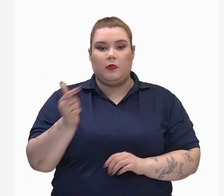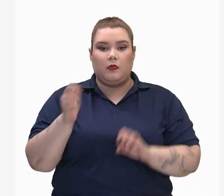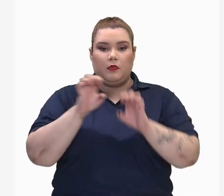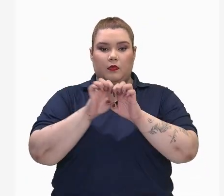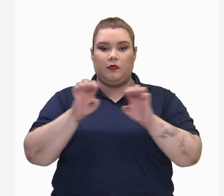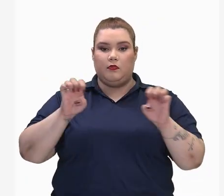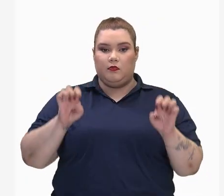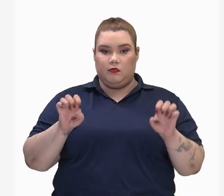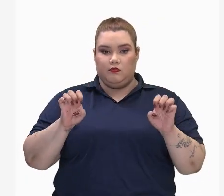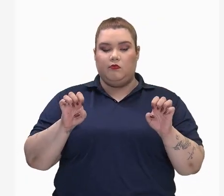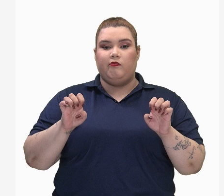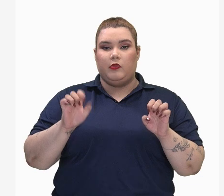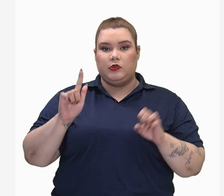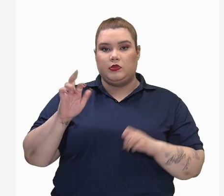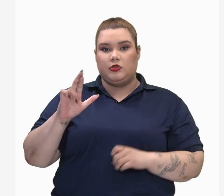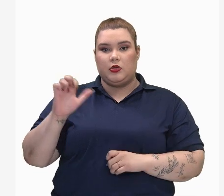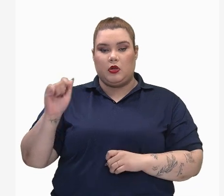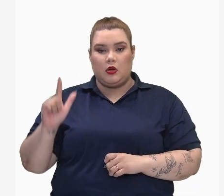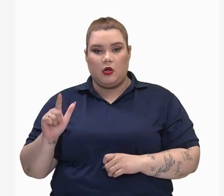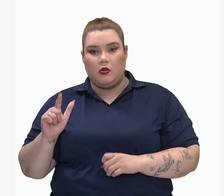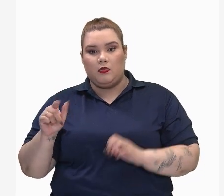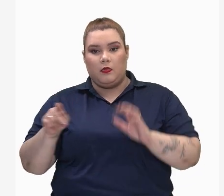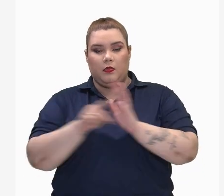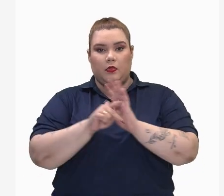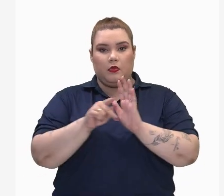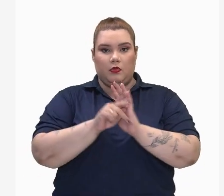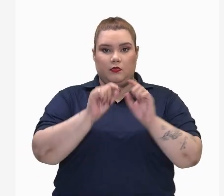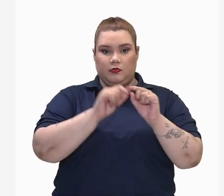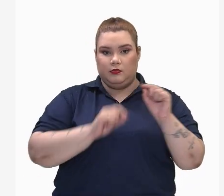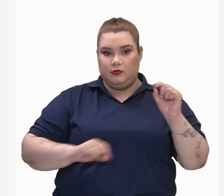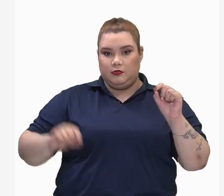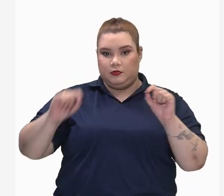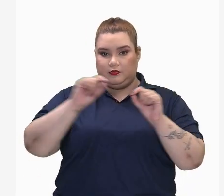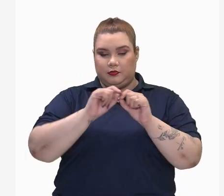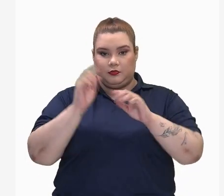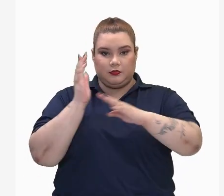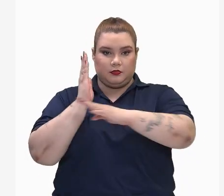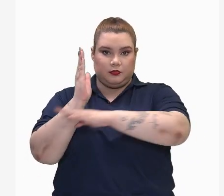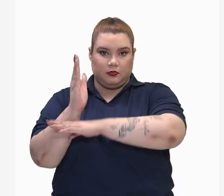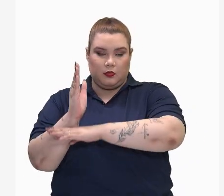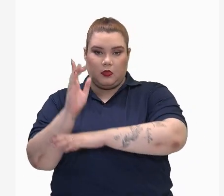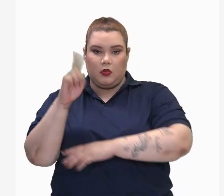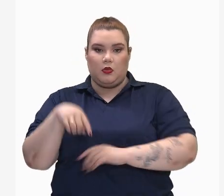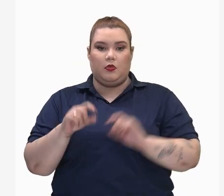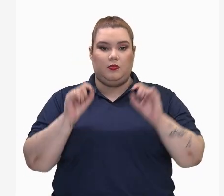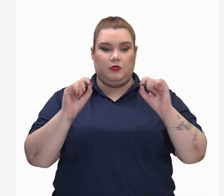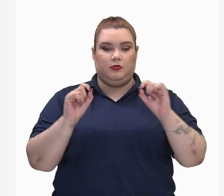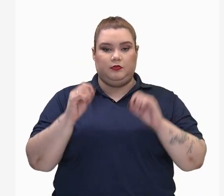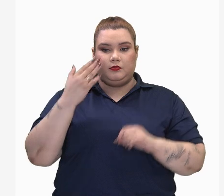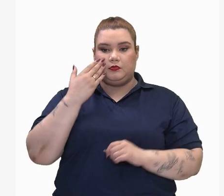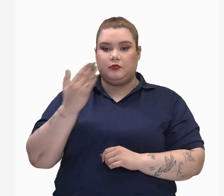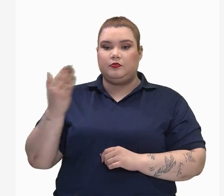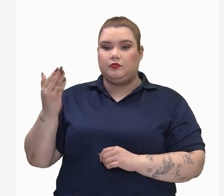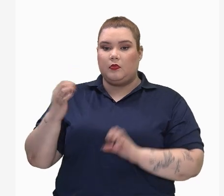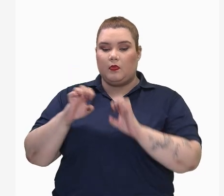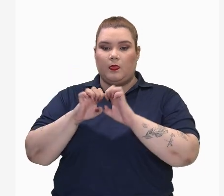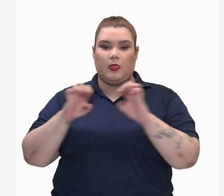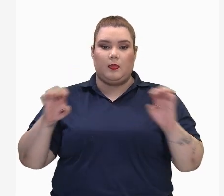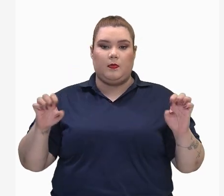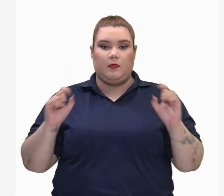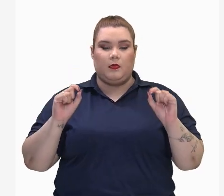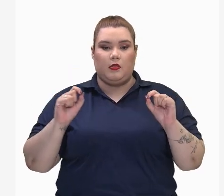geral é geral da circunferência. Essa equação geral da circunferência no plano cartesiano é dada por essa expressão. Pessoal, nada mais é do